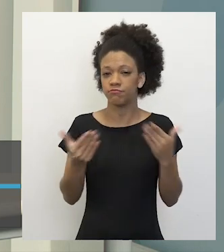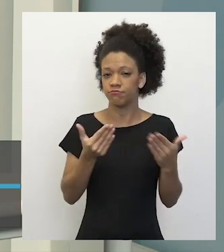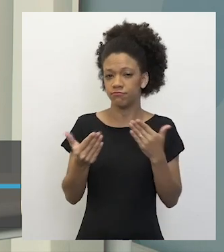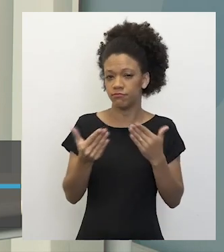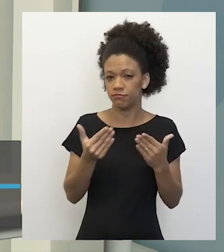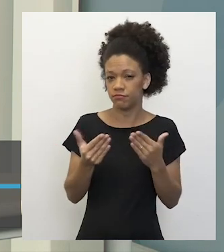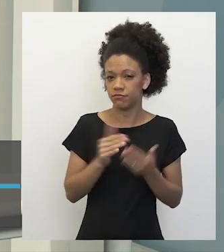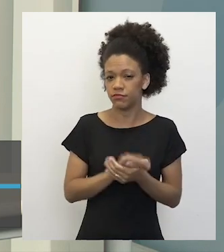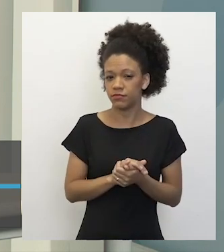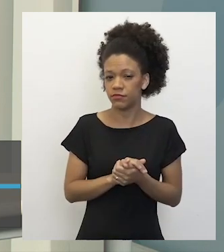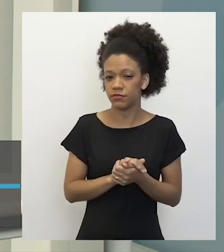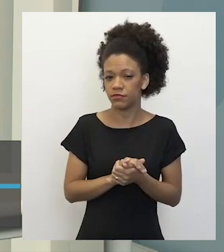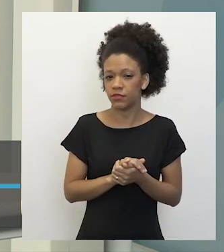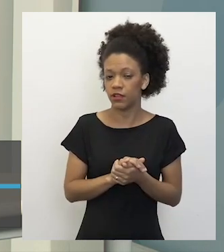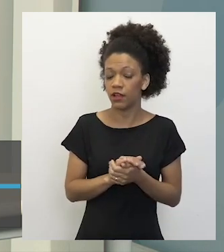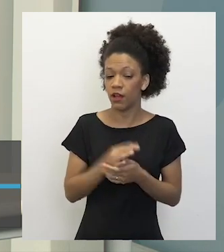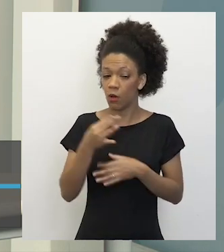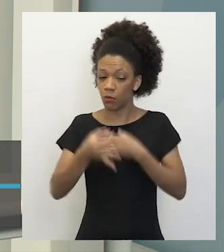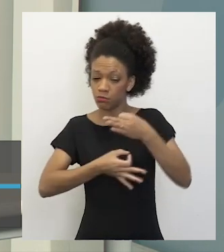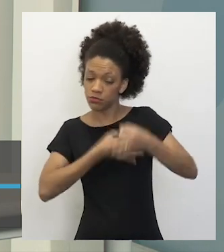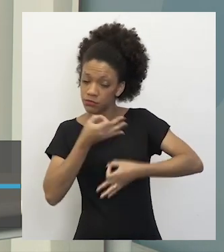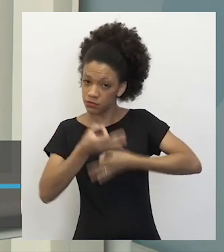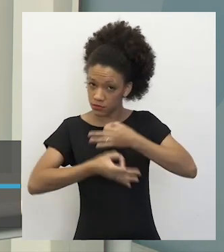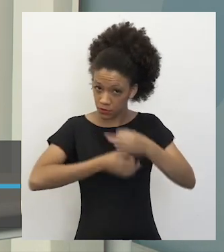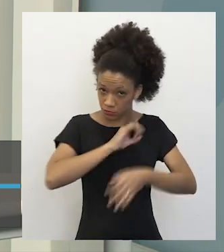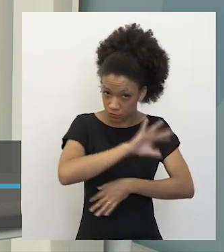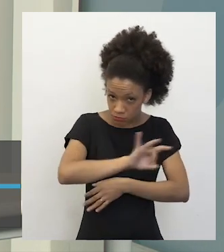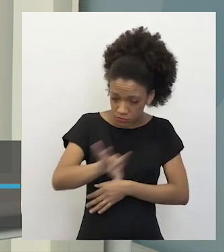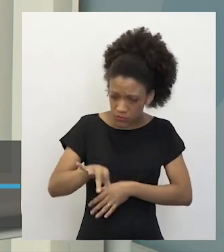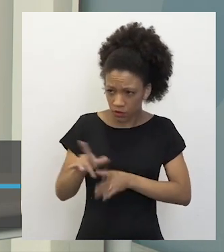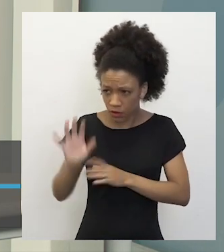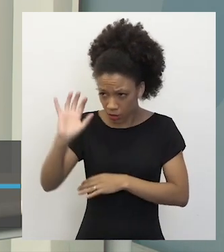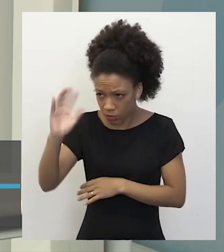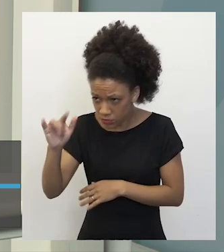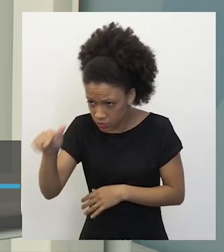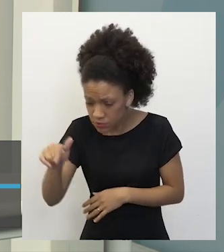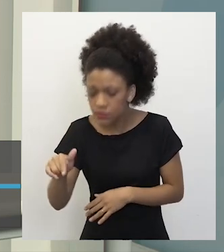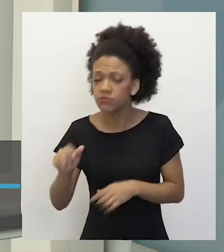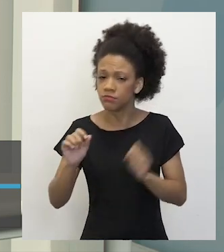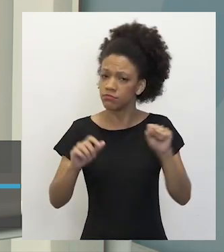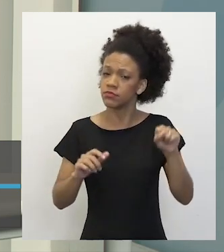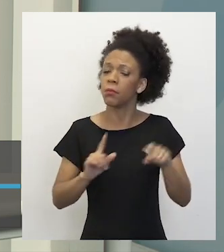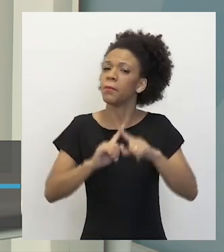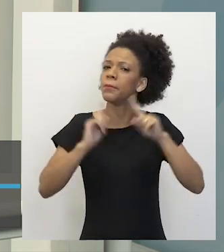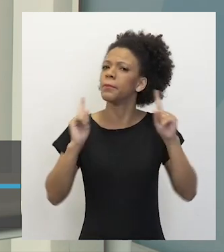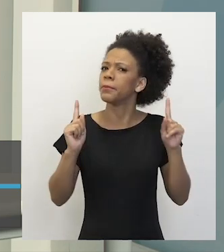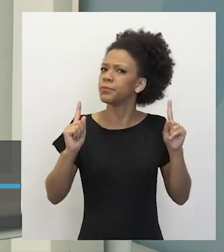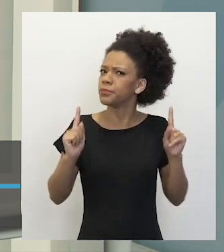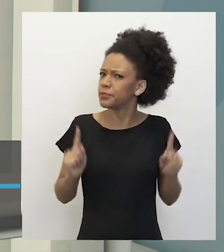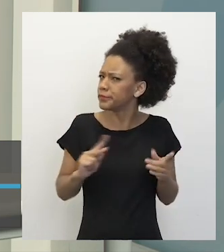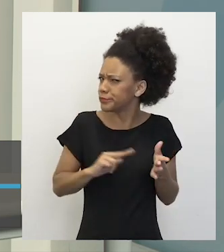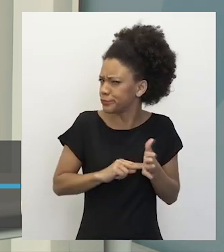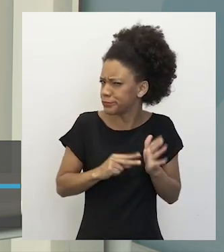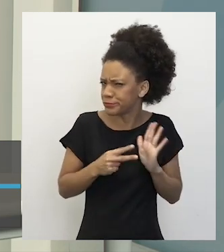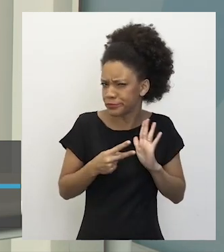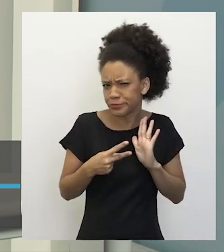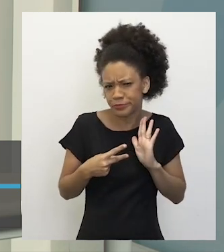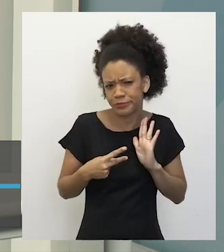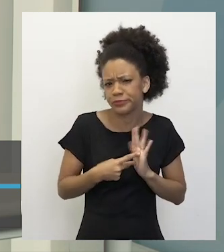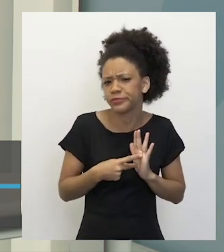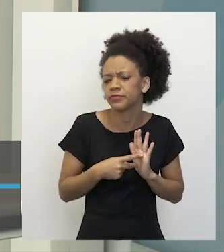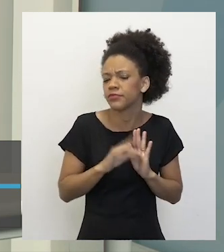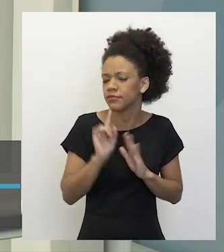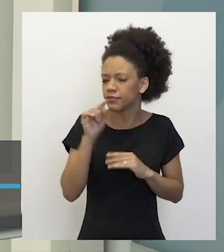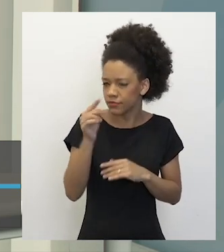assim, o ponto de vista de cada um. Então aconteceu isso mesmo que eu falei? Aconteceu. Sim. Mas não significa, a gente vai ver